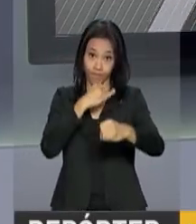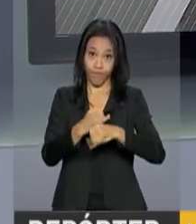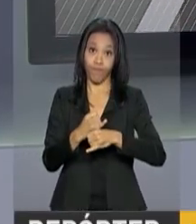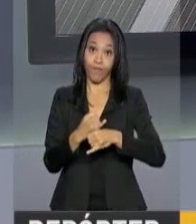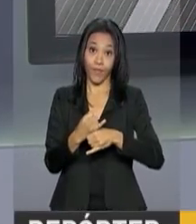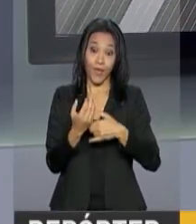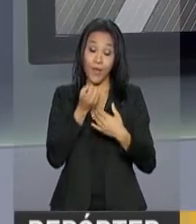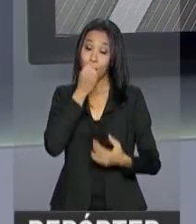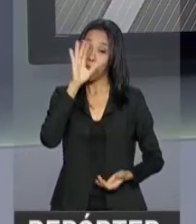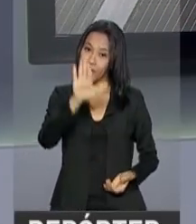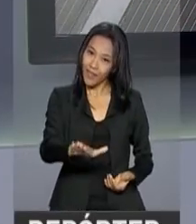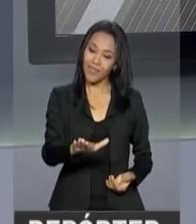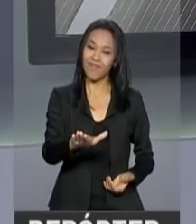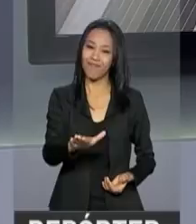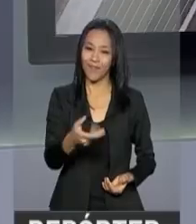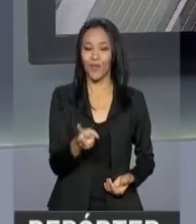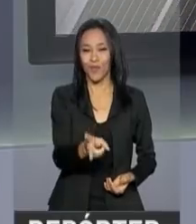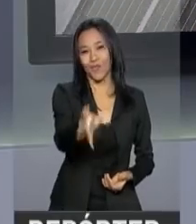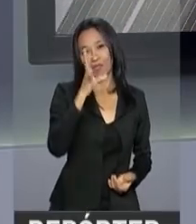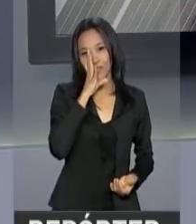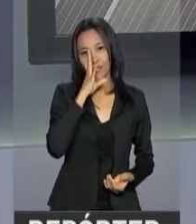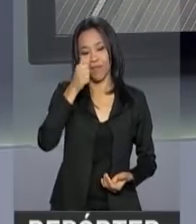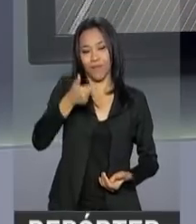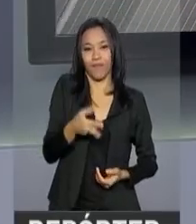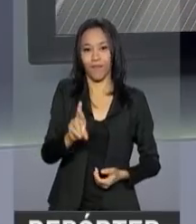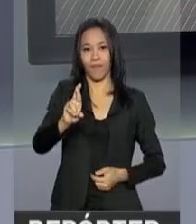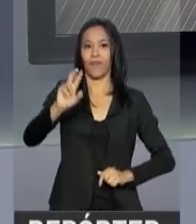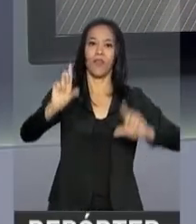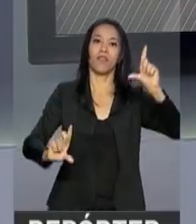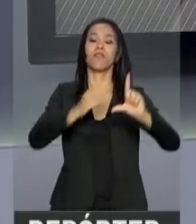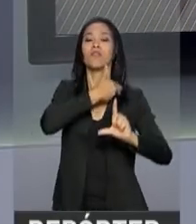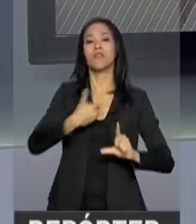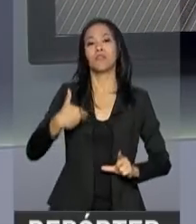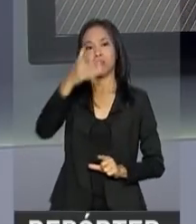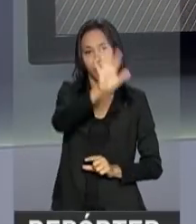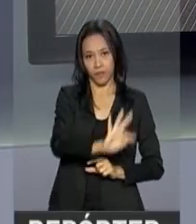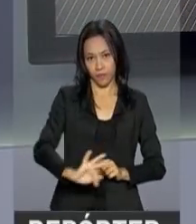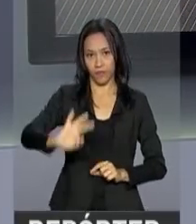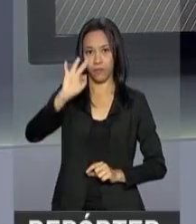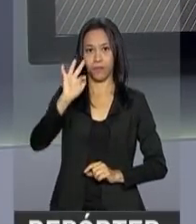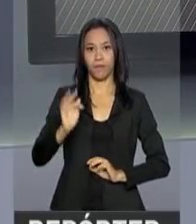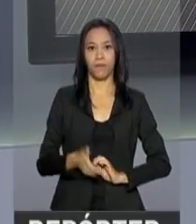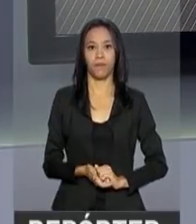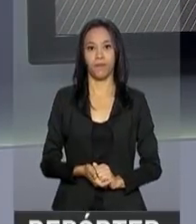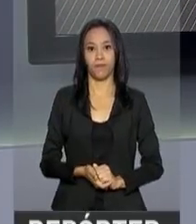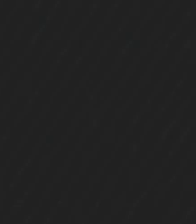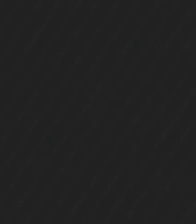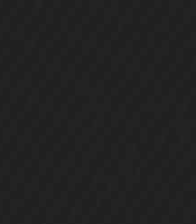internet. Uma boa tarde para você e continue com a gente aqui na NBR, a TV do Governo Federal.